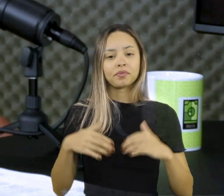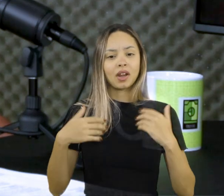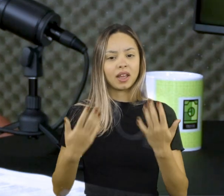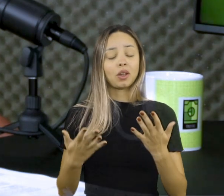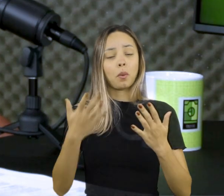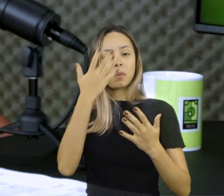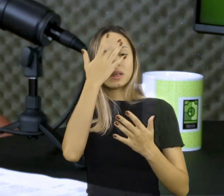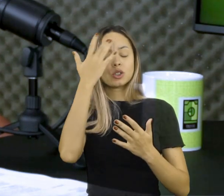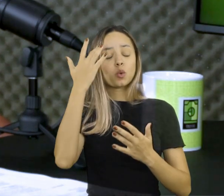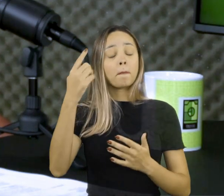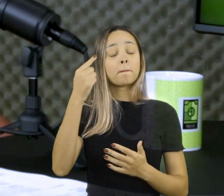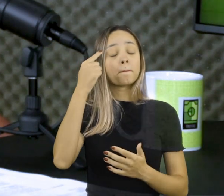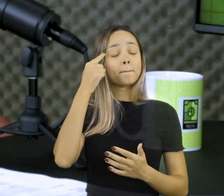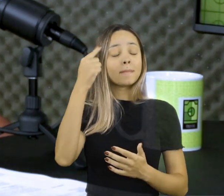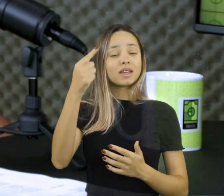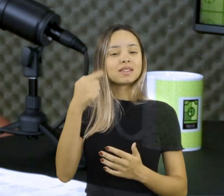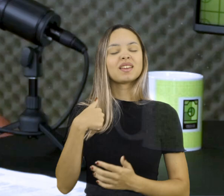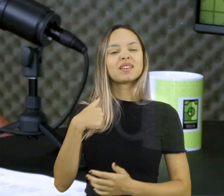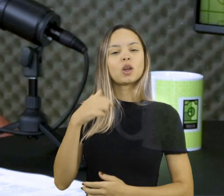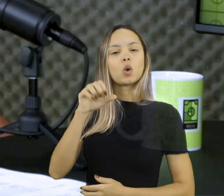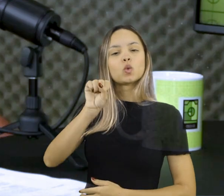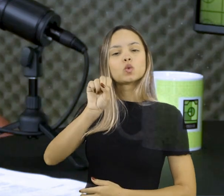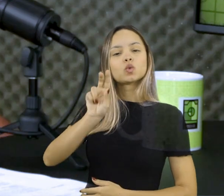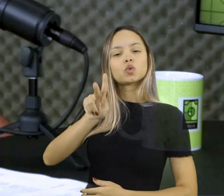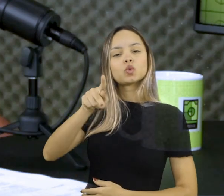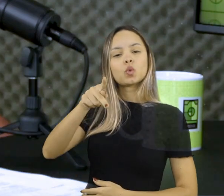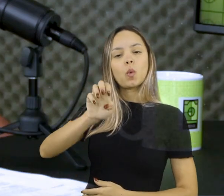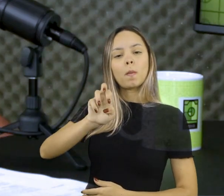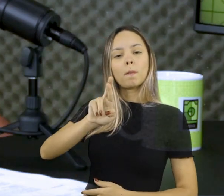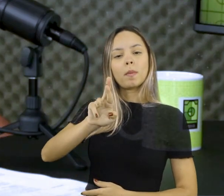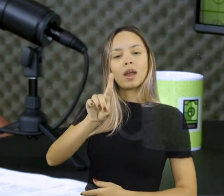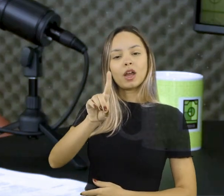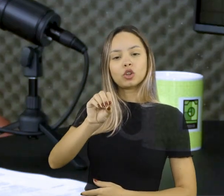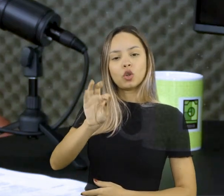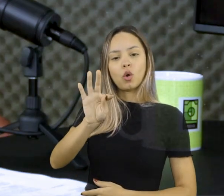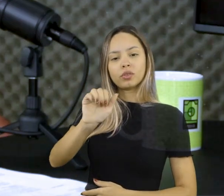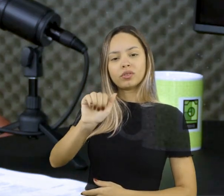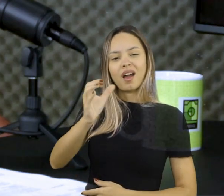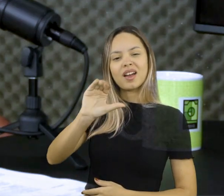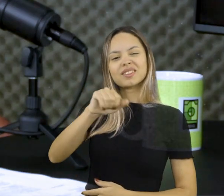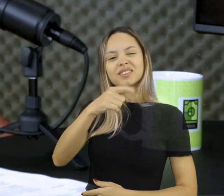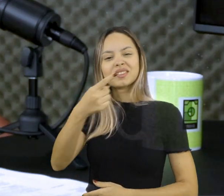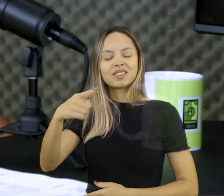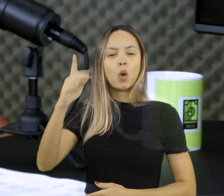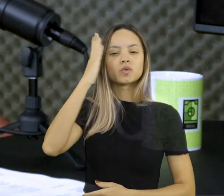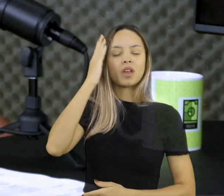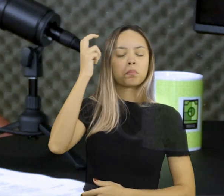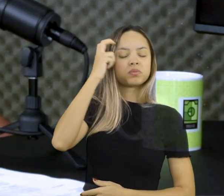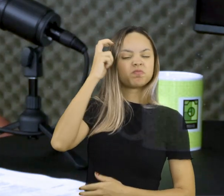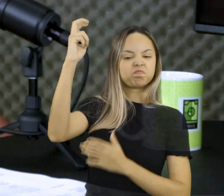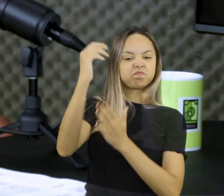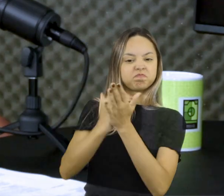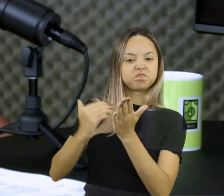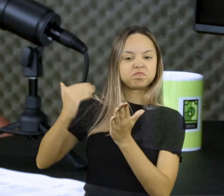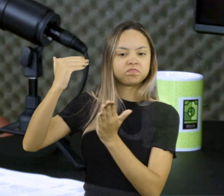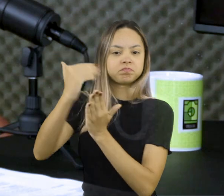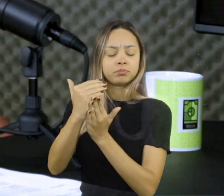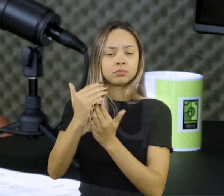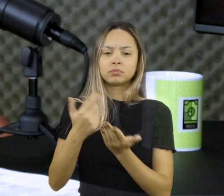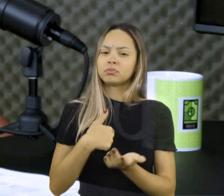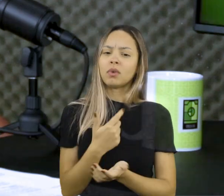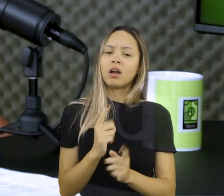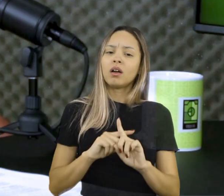superdotação. Eu nunca fui superdotada. Esse diagnóstico não me pertence. Eu tive uma família que acreditou em